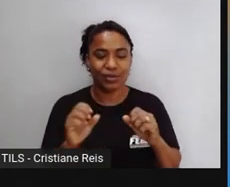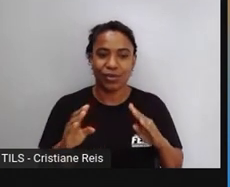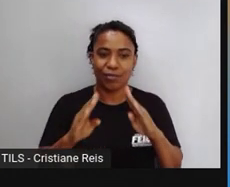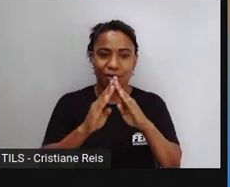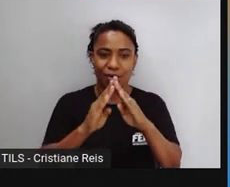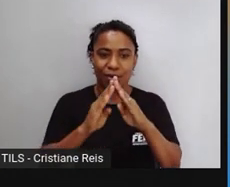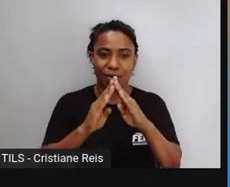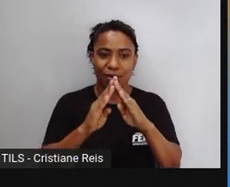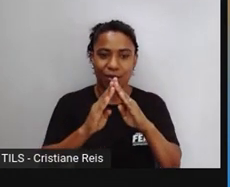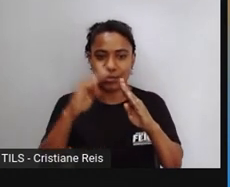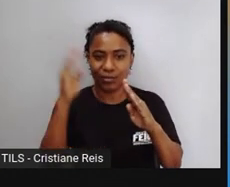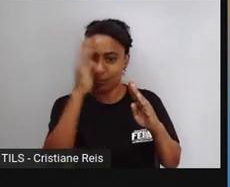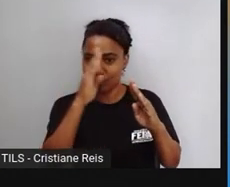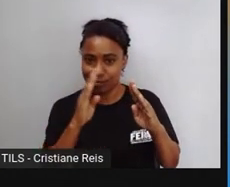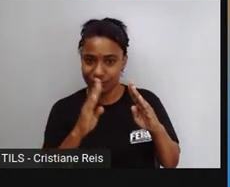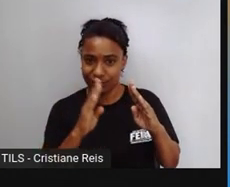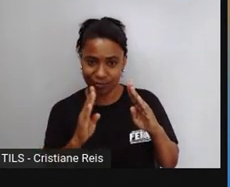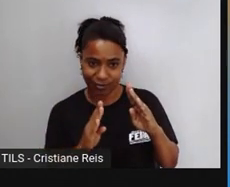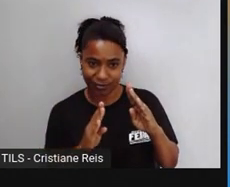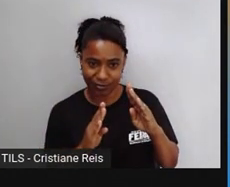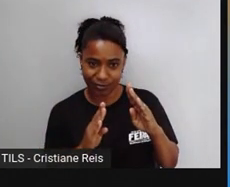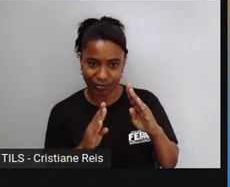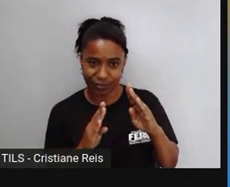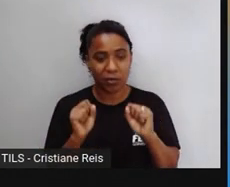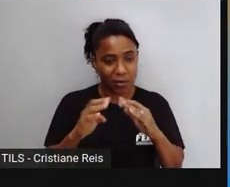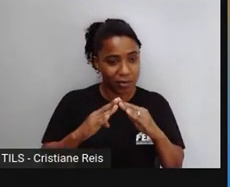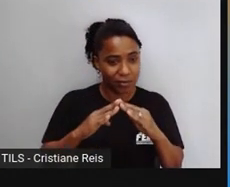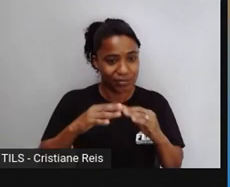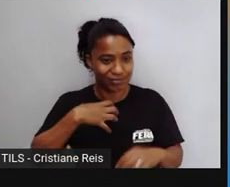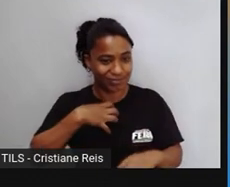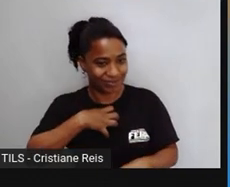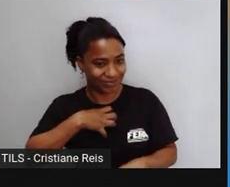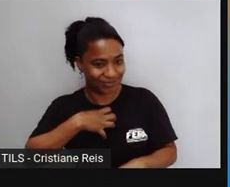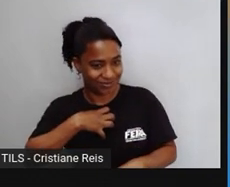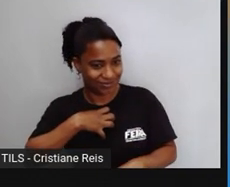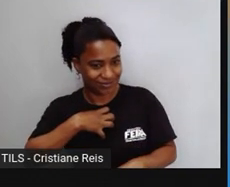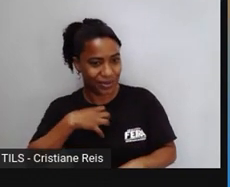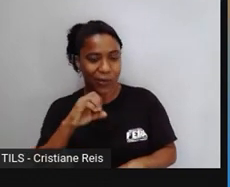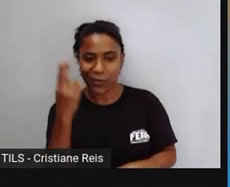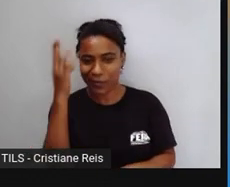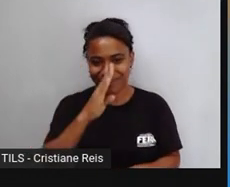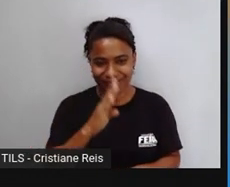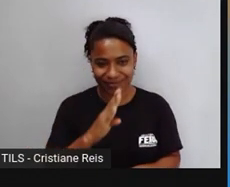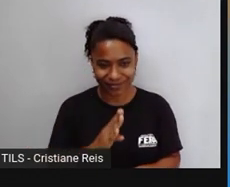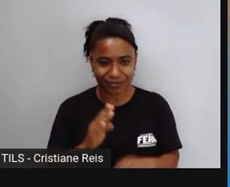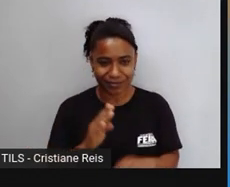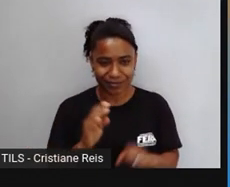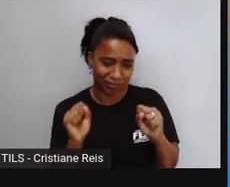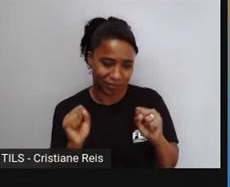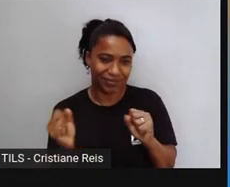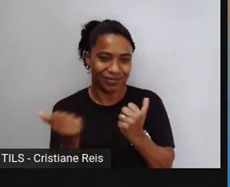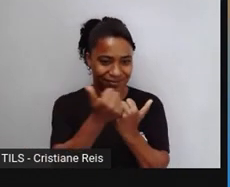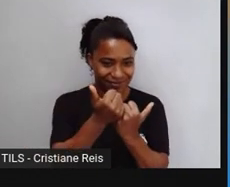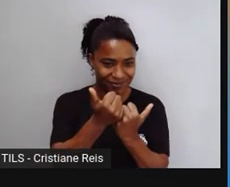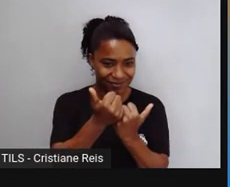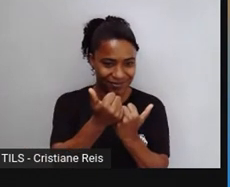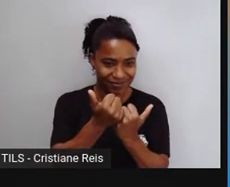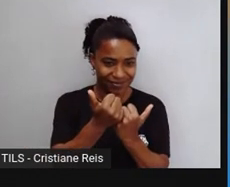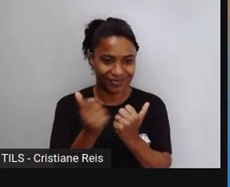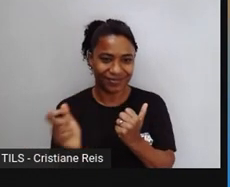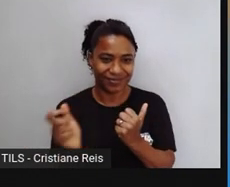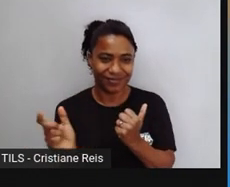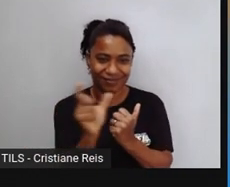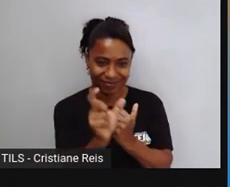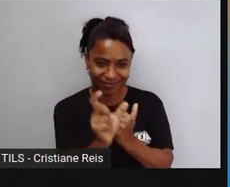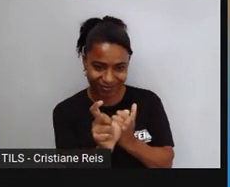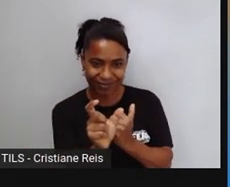no Brasil. I live in Bahia. Eu moro na Bahia. Enfim. Ok, students? Vamos continuar, porque